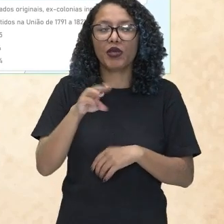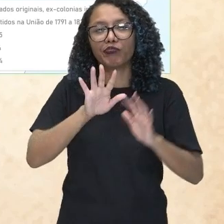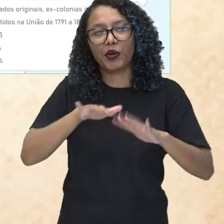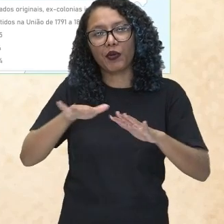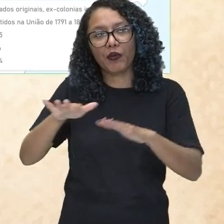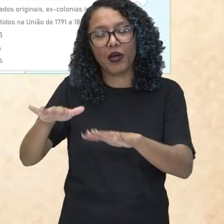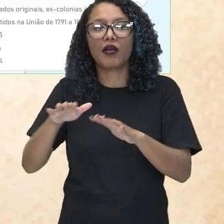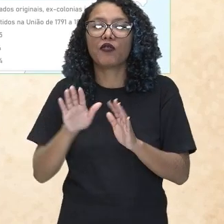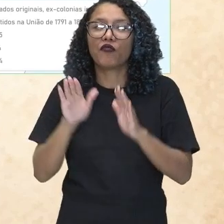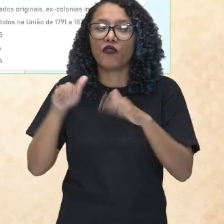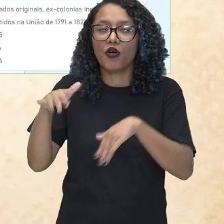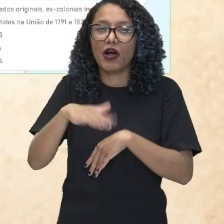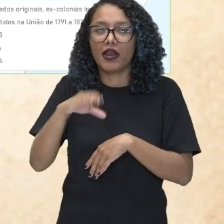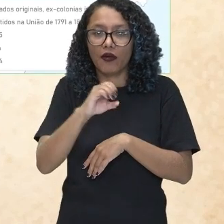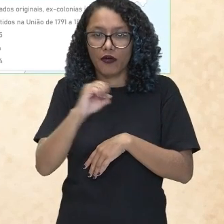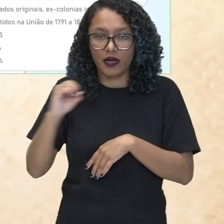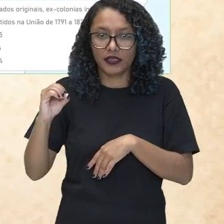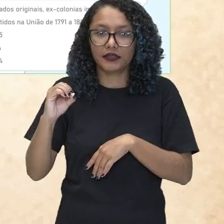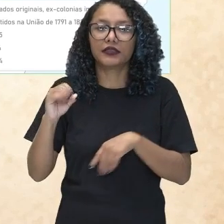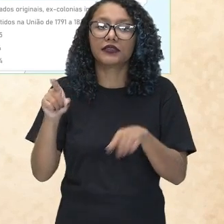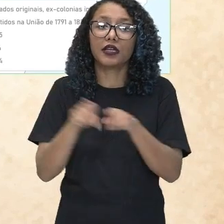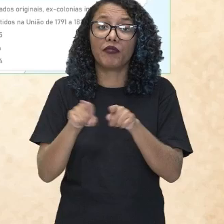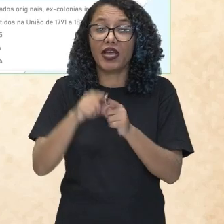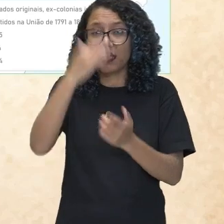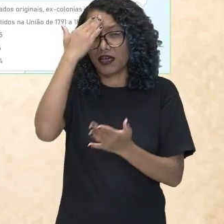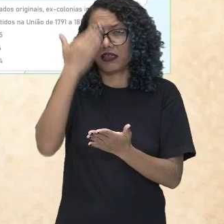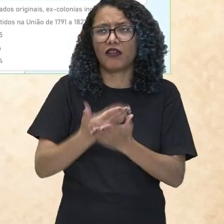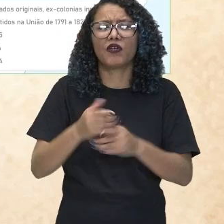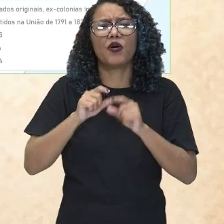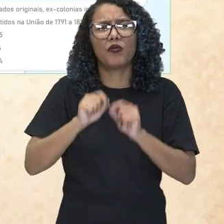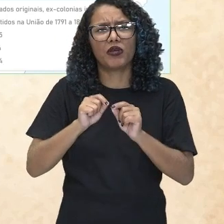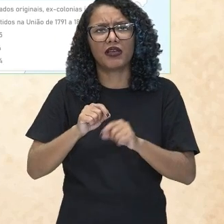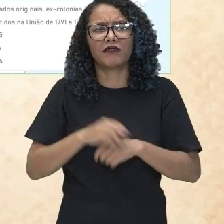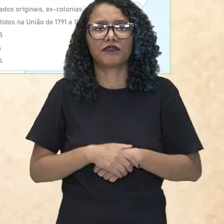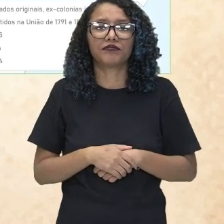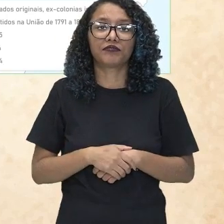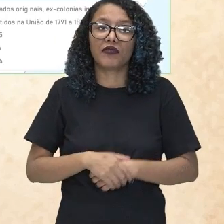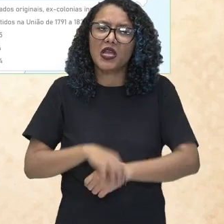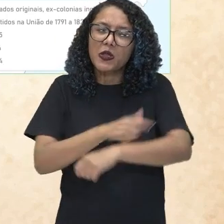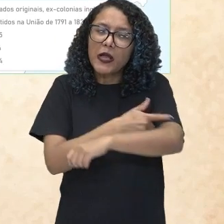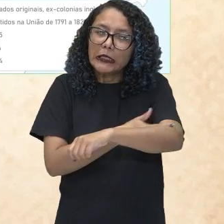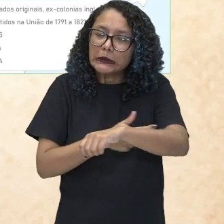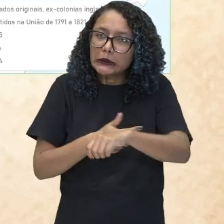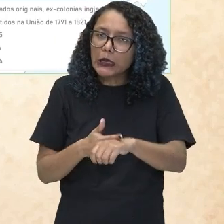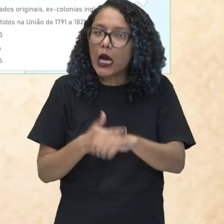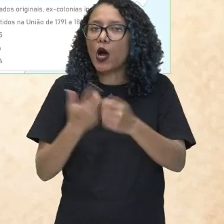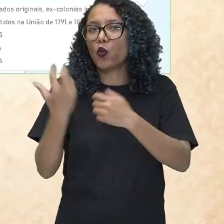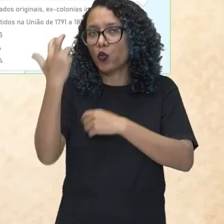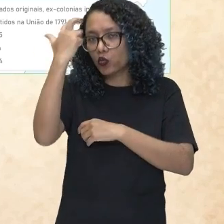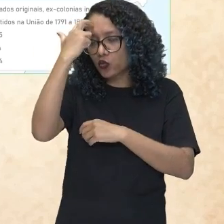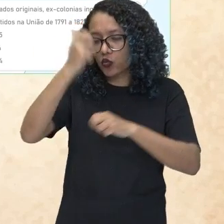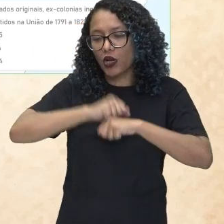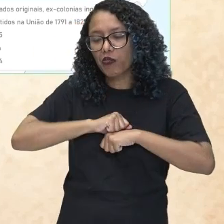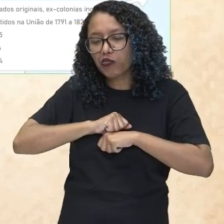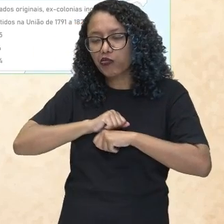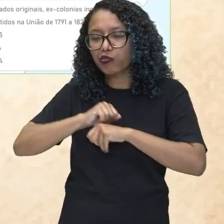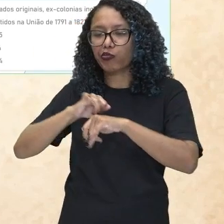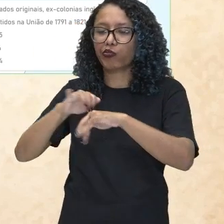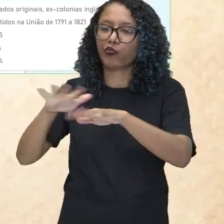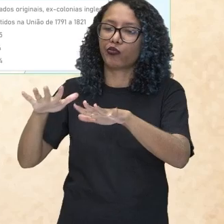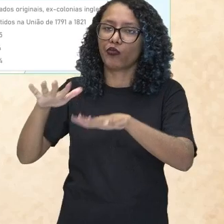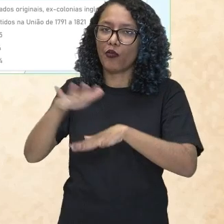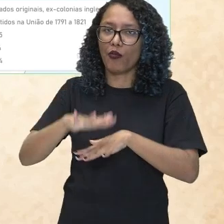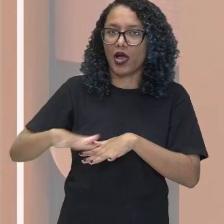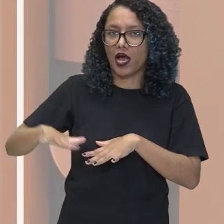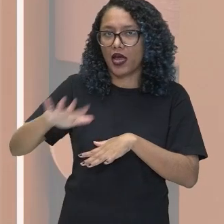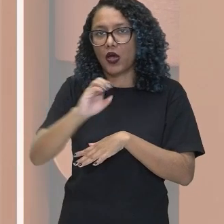que eles estavam levando o quê, né? A civilização, né, mesmo a cultura, então, se expandindo lá para essa marcha, então,